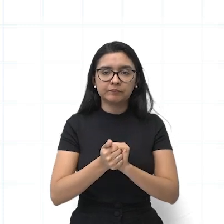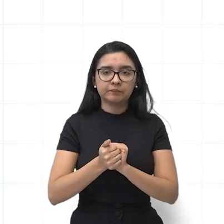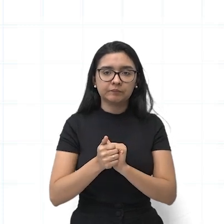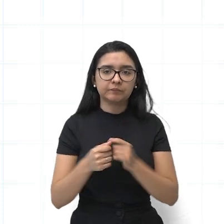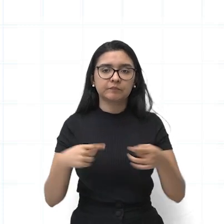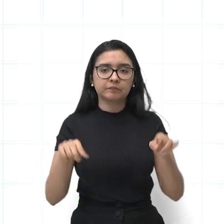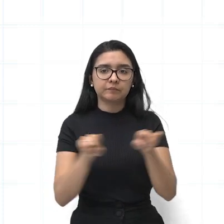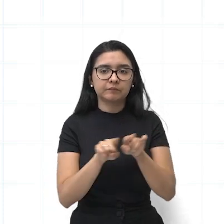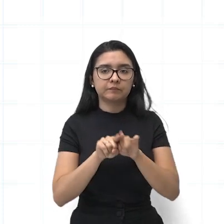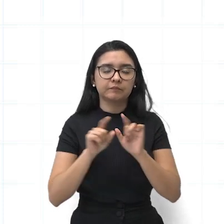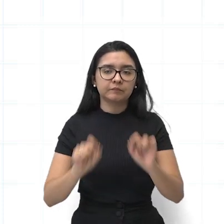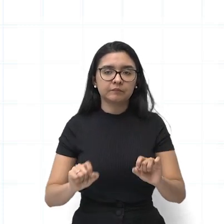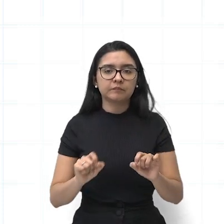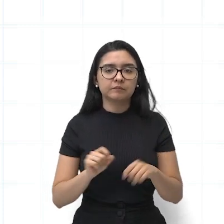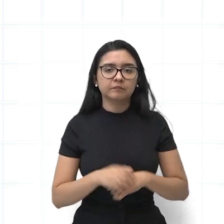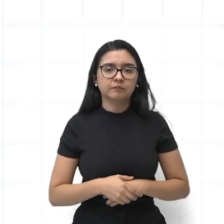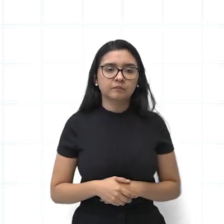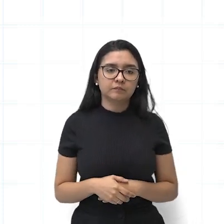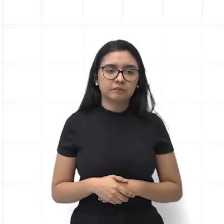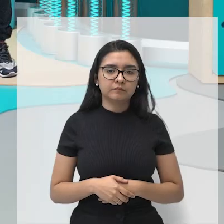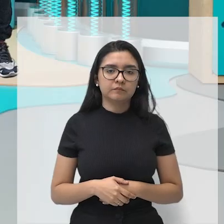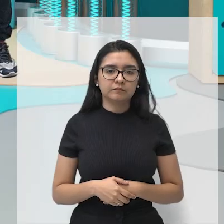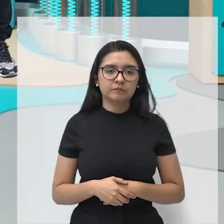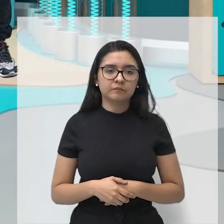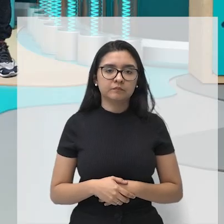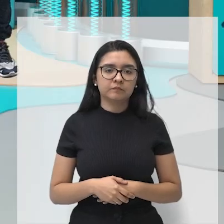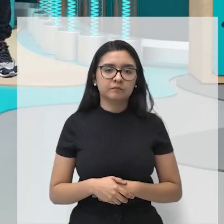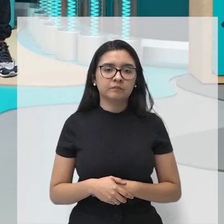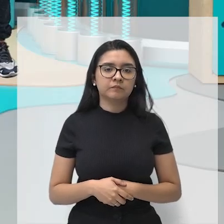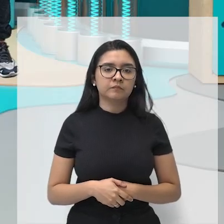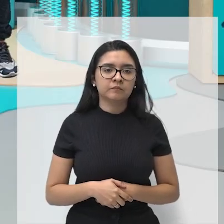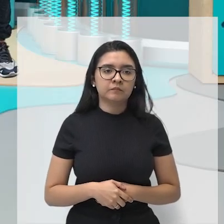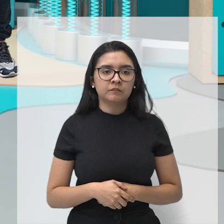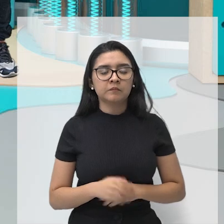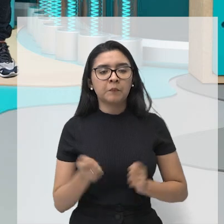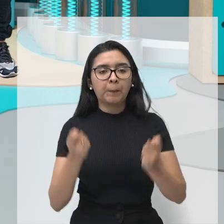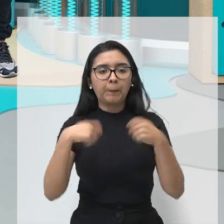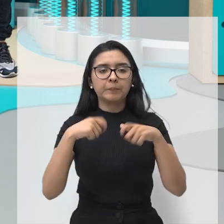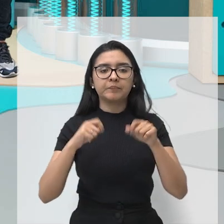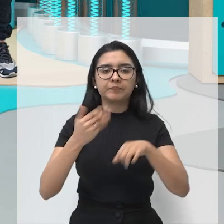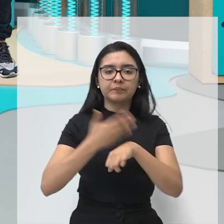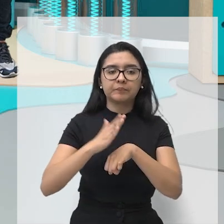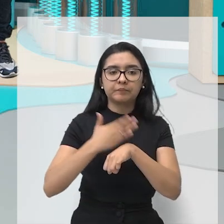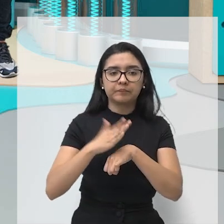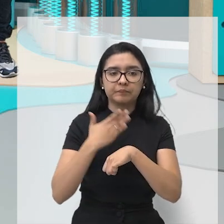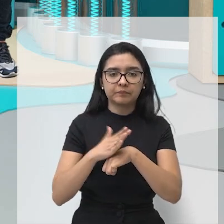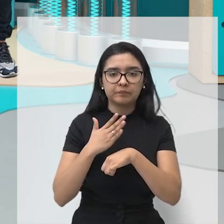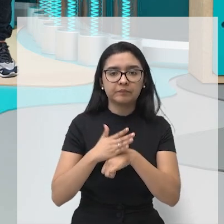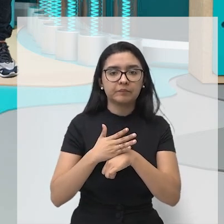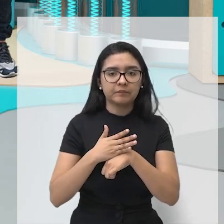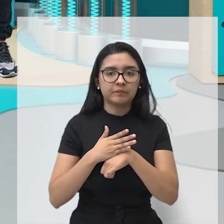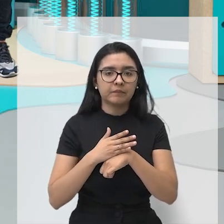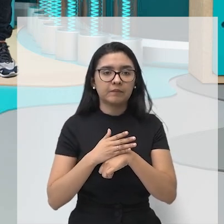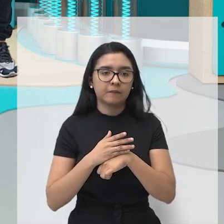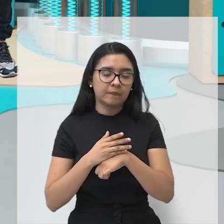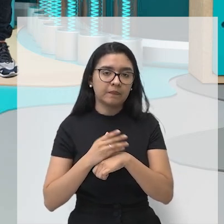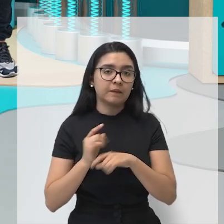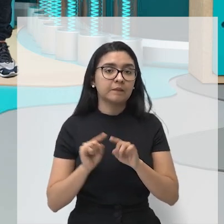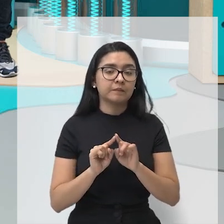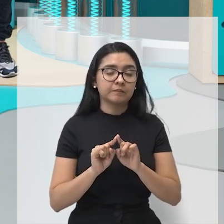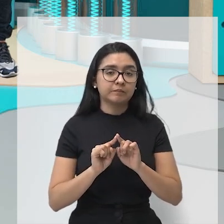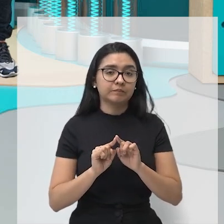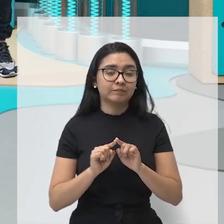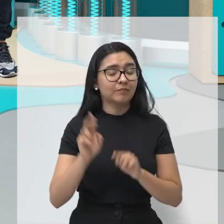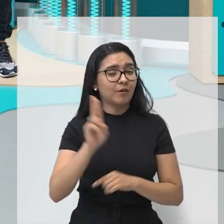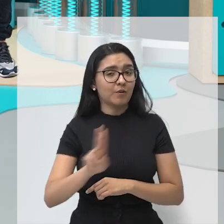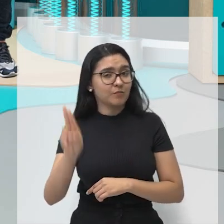necessário dizer para vocês, olha só, a gente continua, é possível praticar sem algum desses acessórios, mas